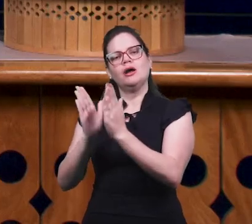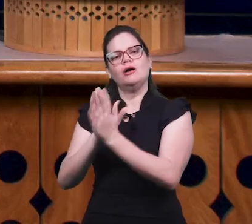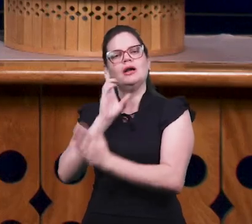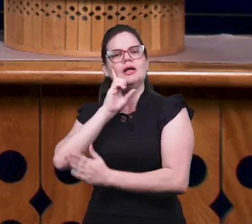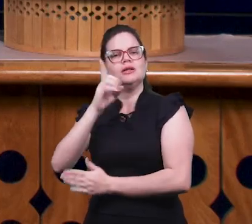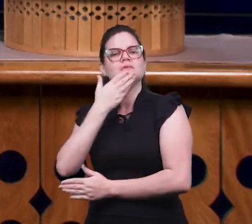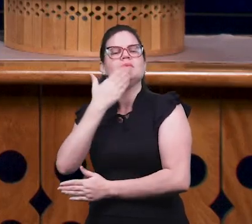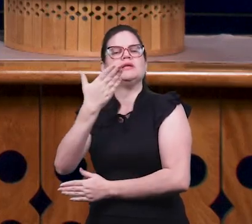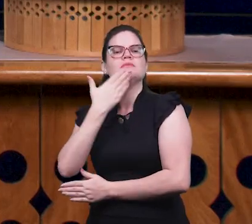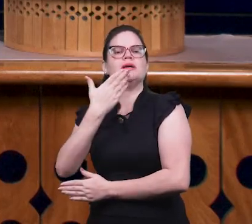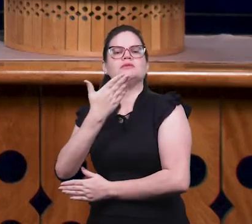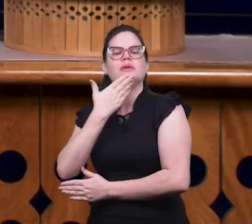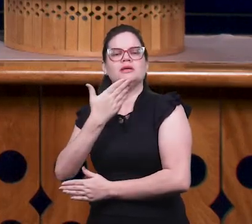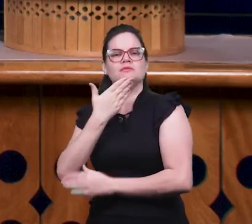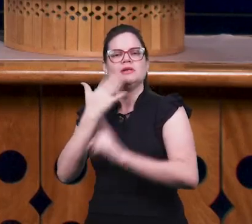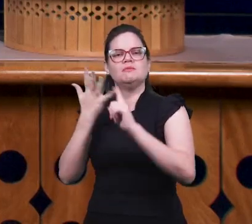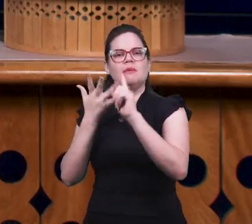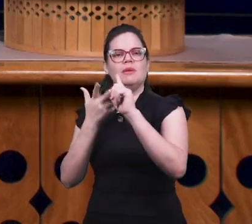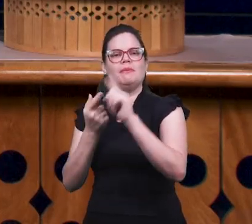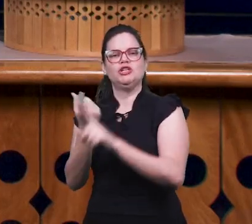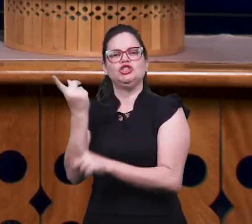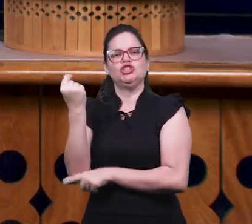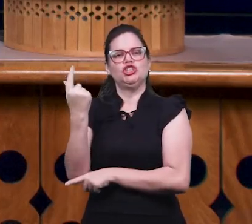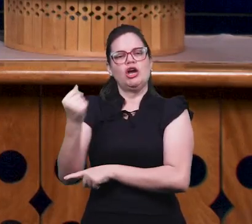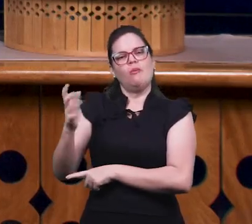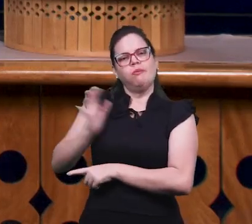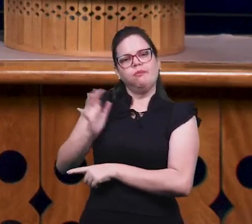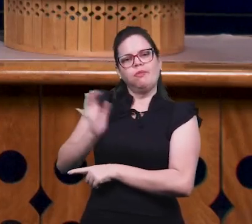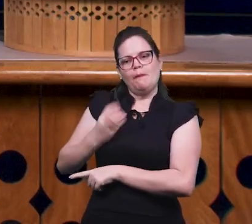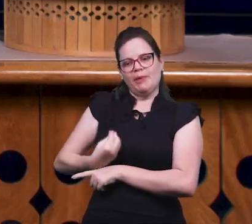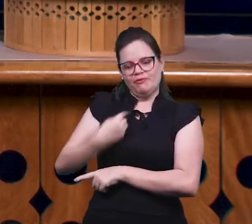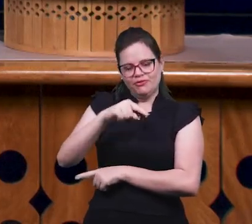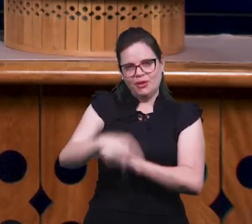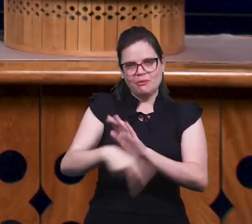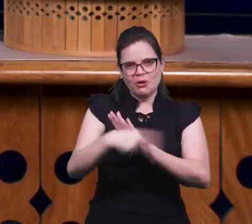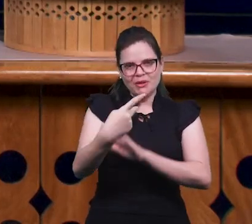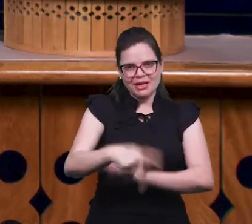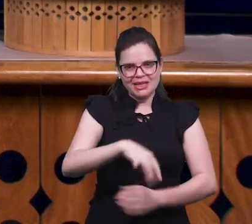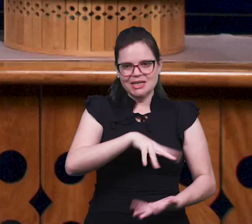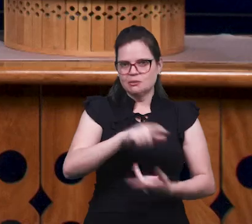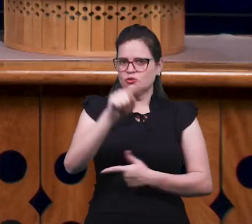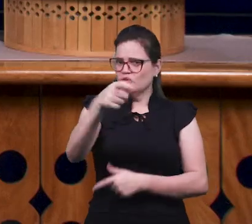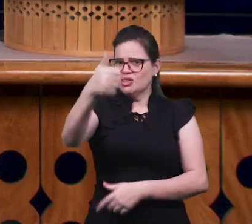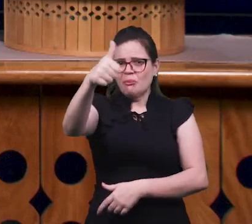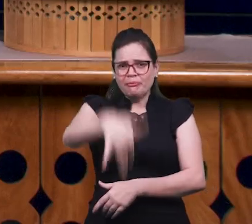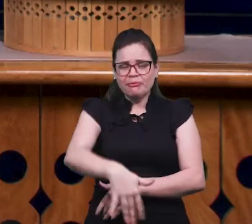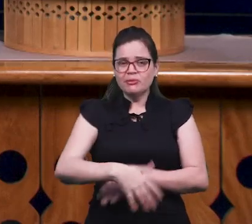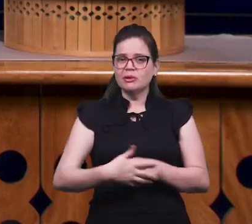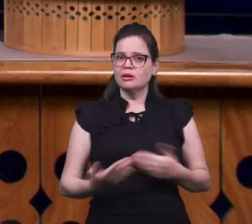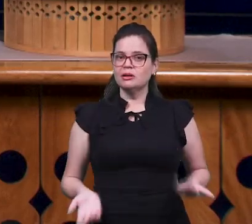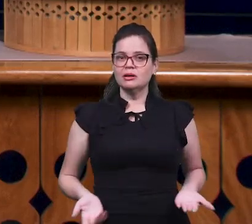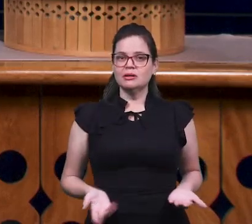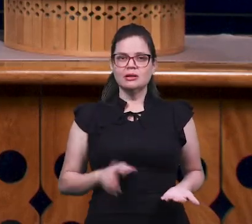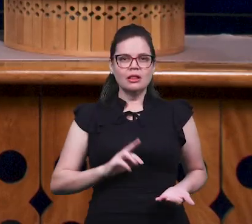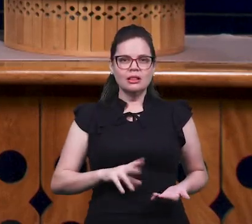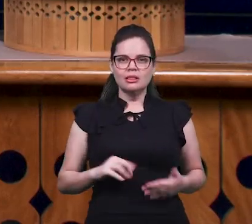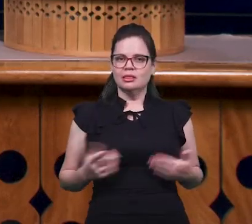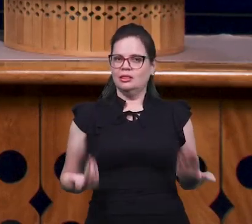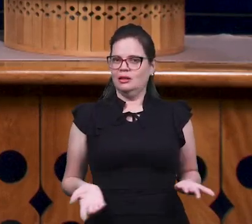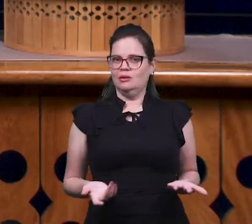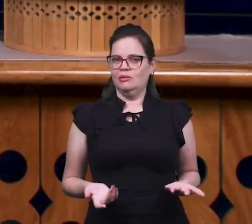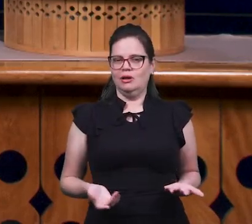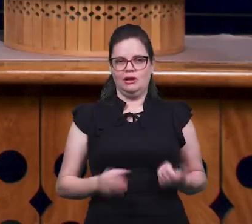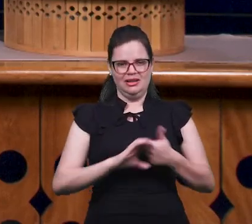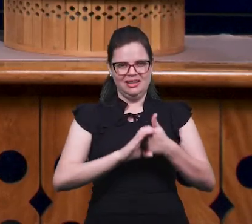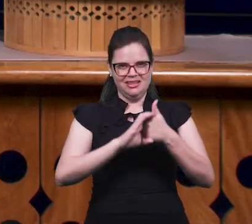saúde, ter dinheiro, prosperar, senão Deus não está com você. Isso é coisa antiga. Isso não é de hoje, não, isso. Isso é a chamada teologia